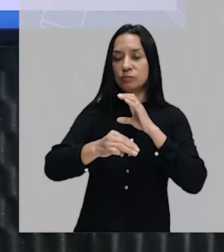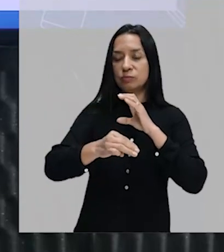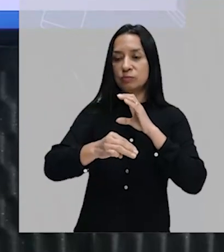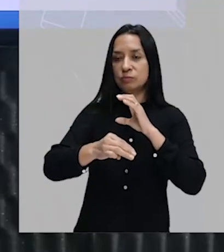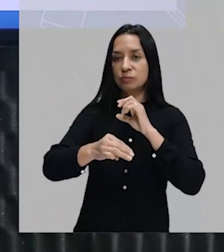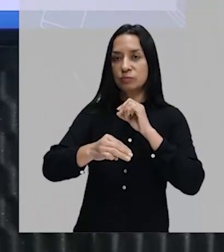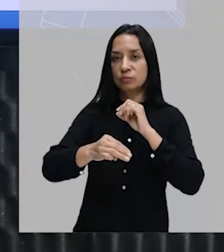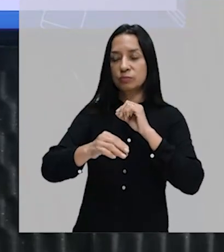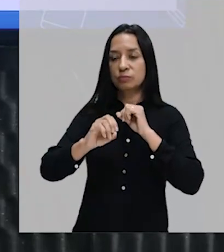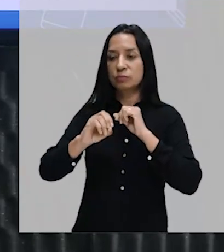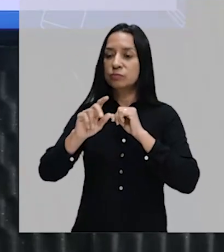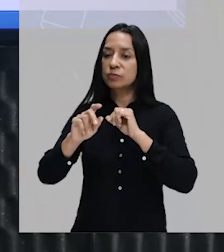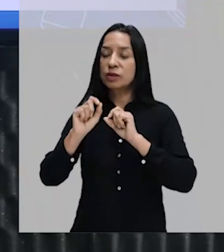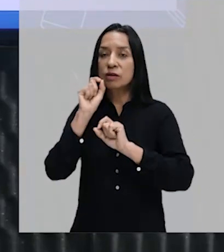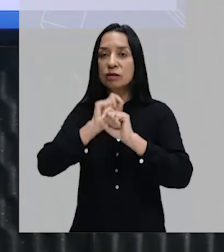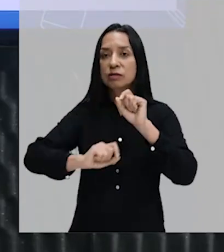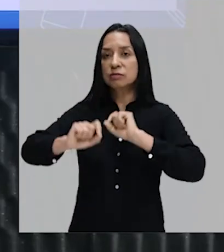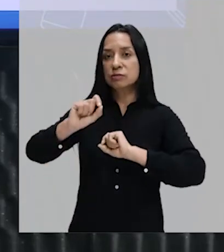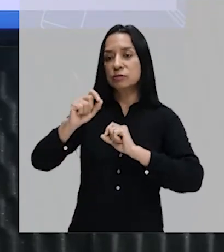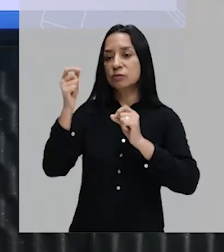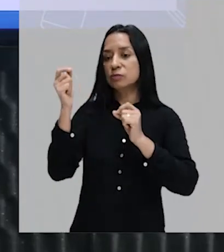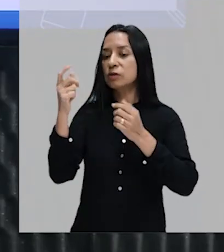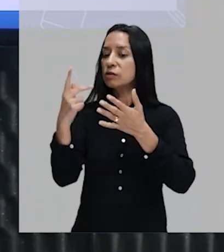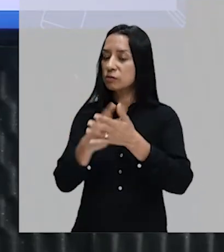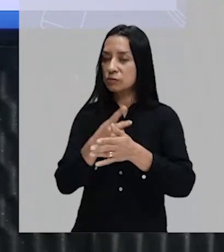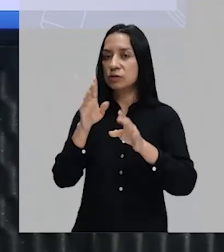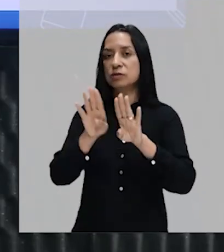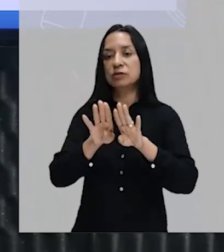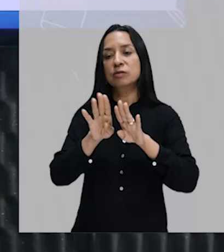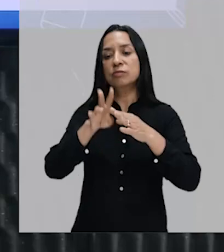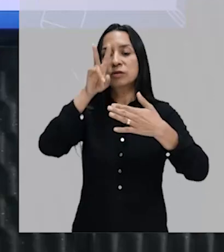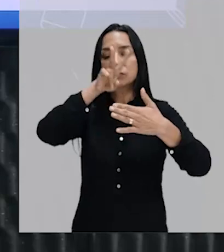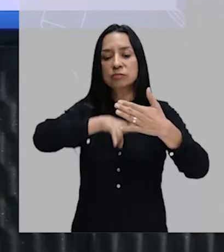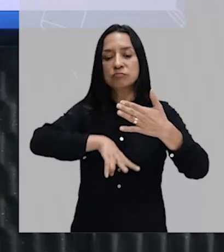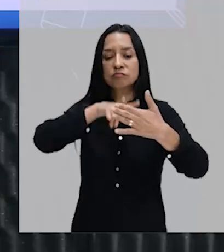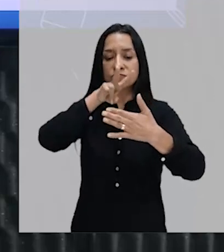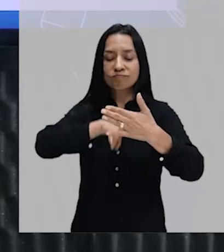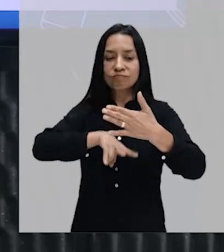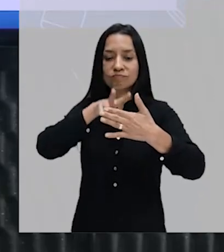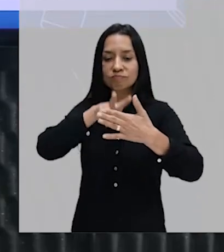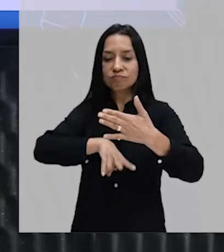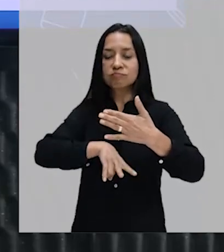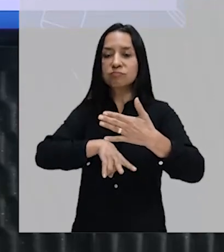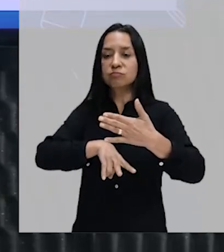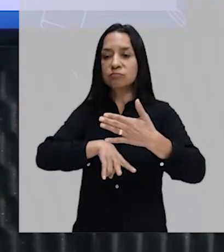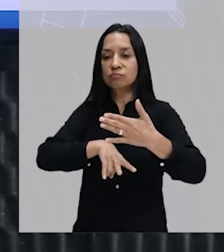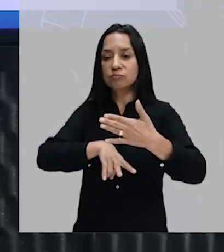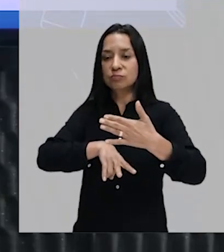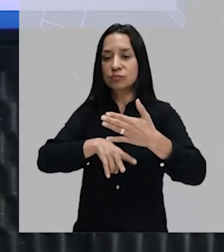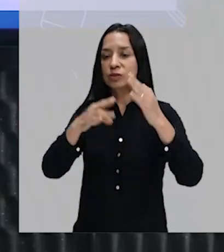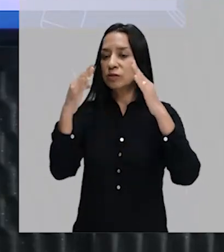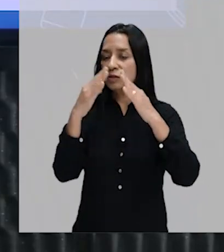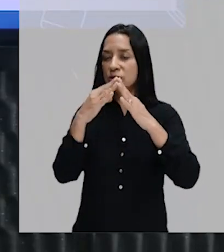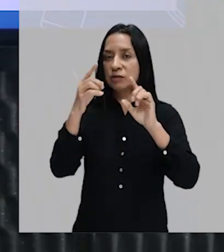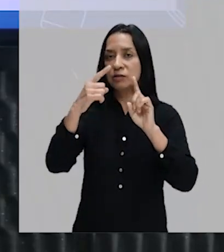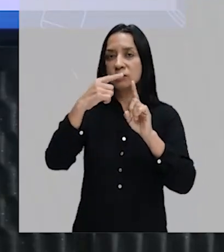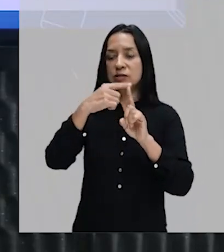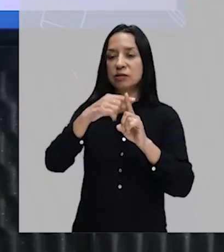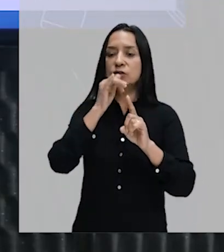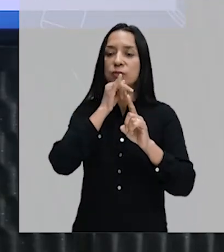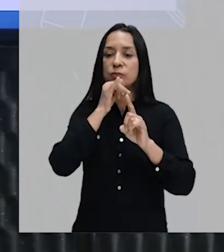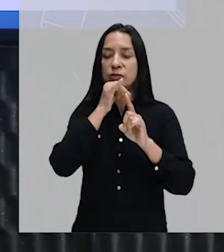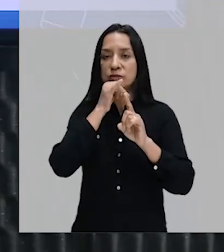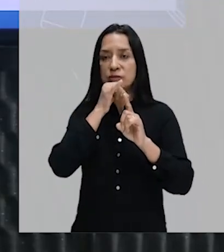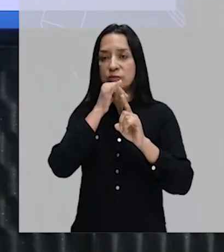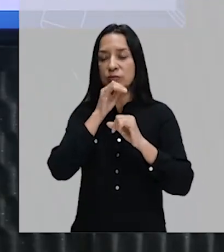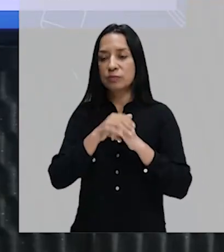tá? Isso é uma coisa que acontece também nas leituras nos templos e nas igrejas. Quando você vai